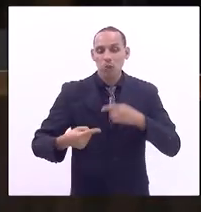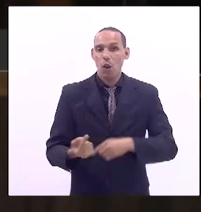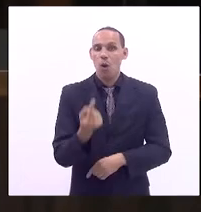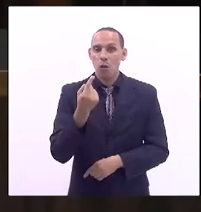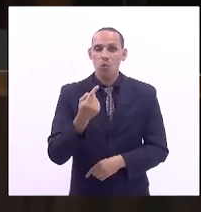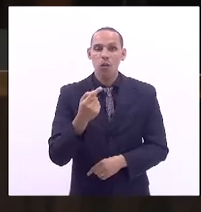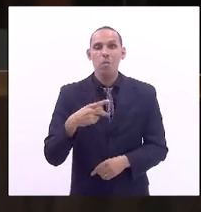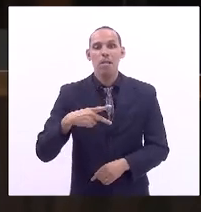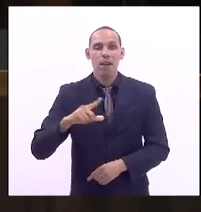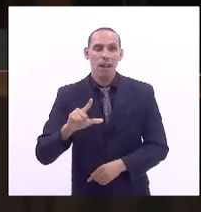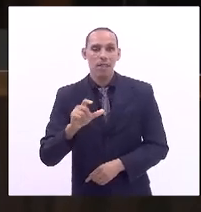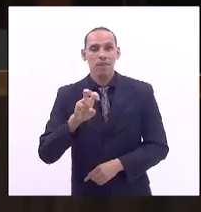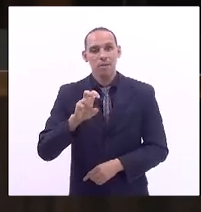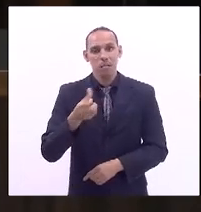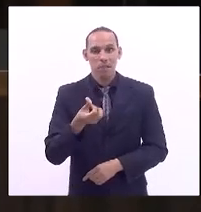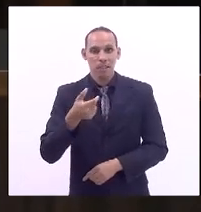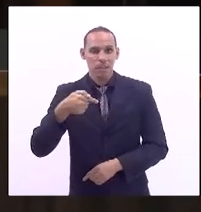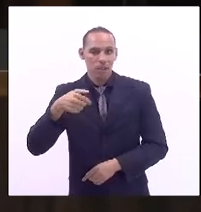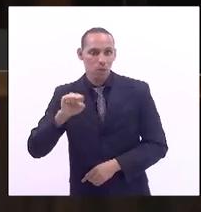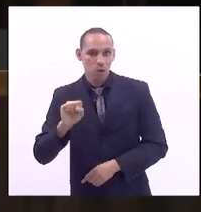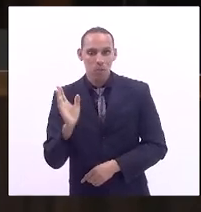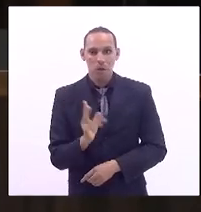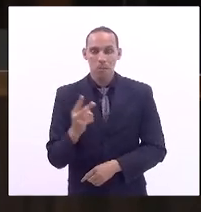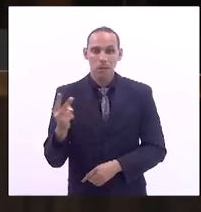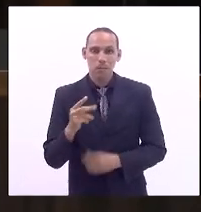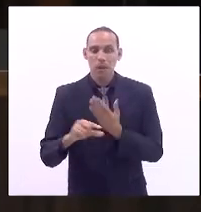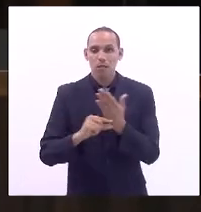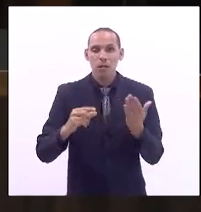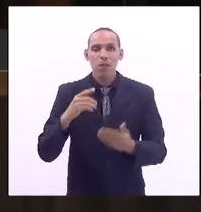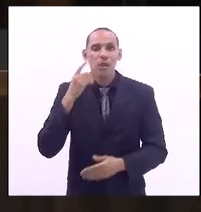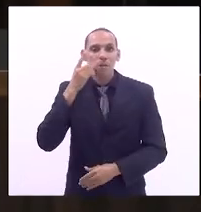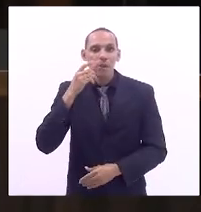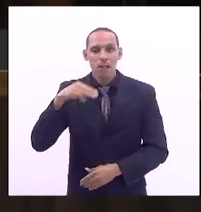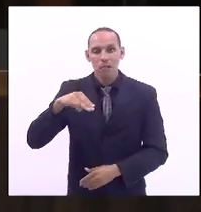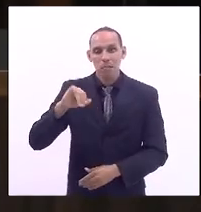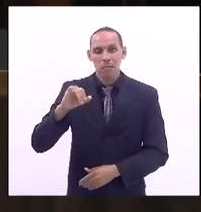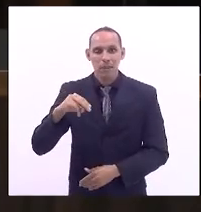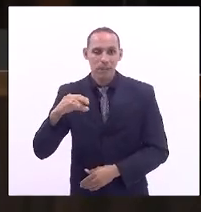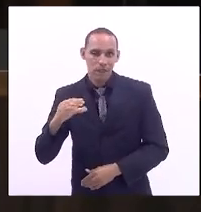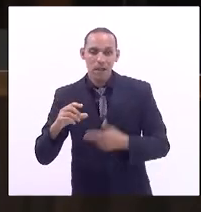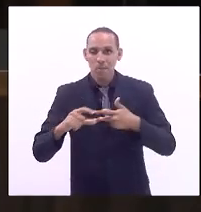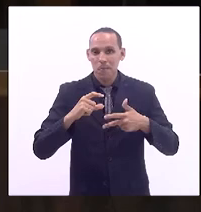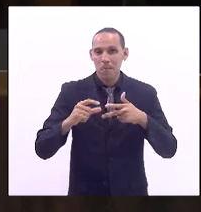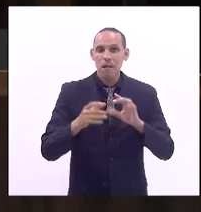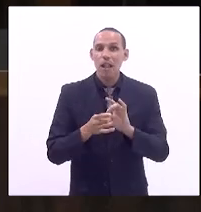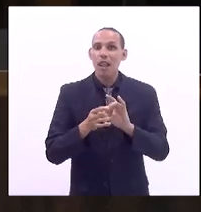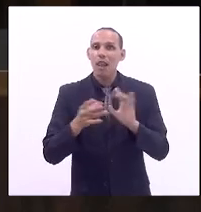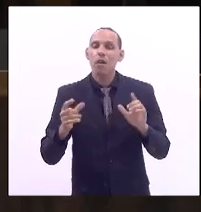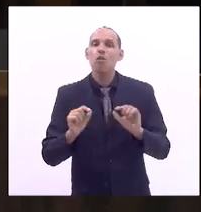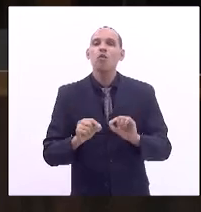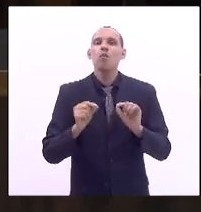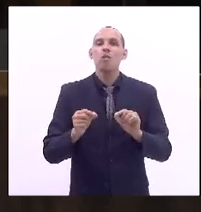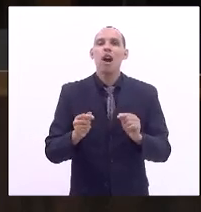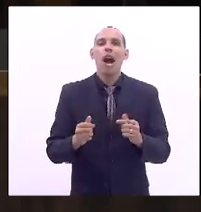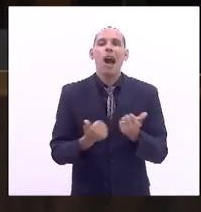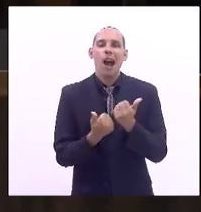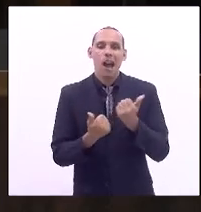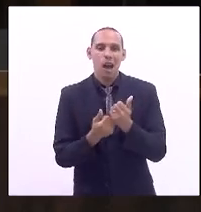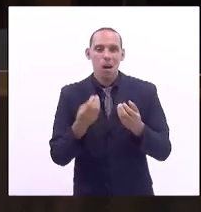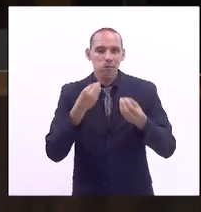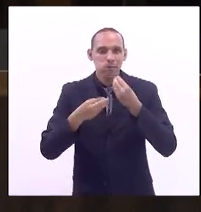projeto de lei 5 6 7 8 de 22 de autoria do deputado Carlos minc autoriza o poder executivo a realizar a recomposição do auxílio-alimentação